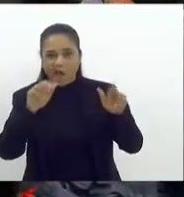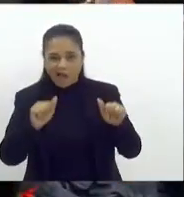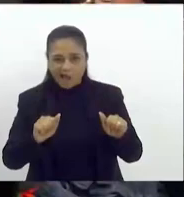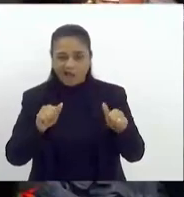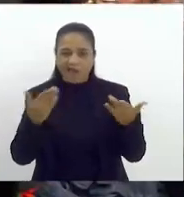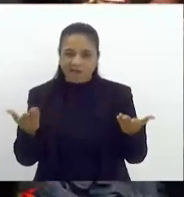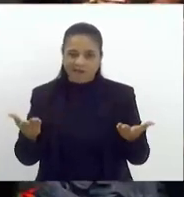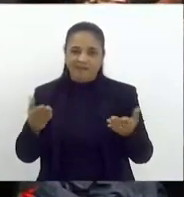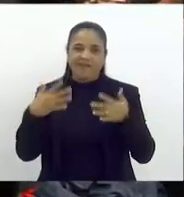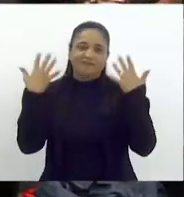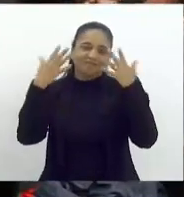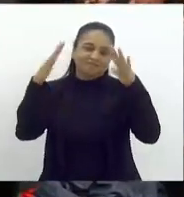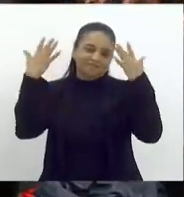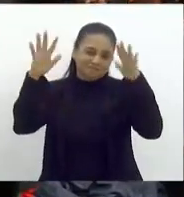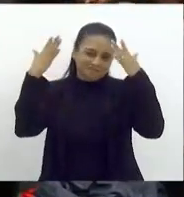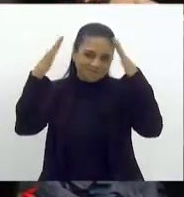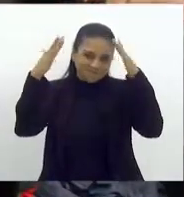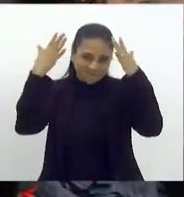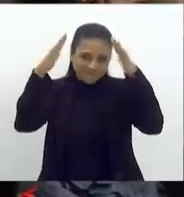e é isso